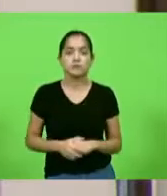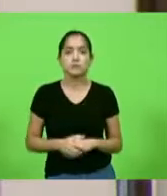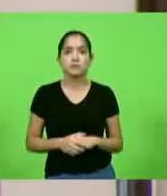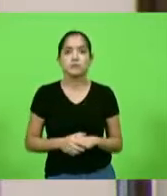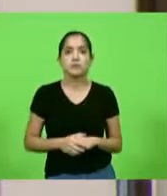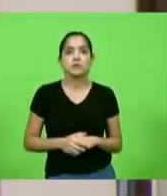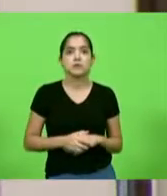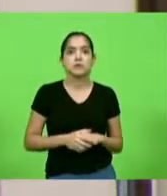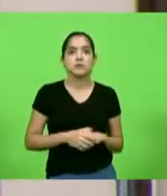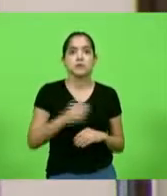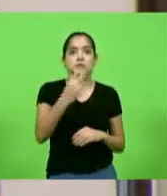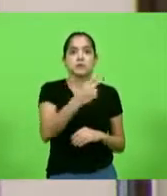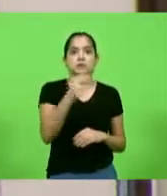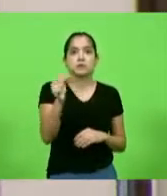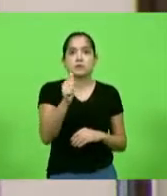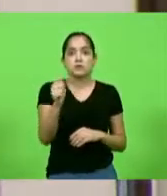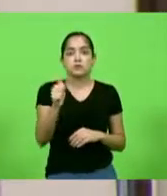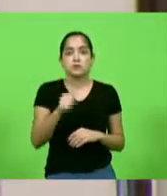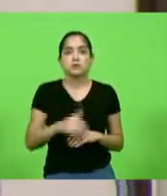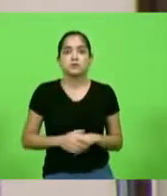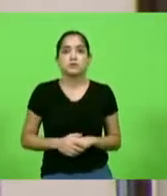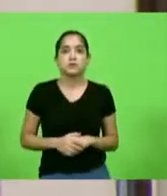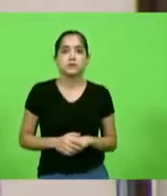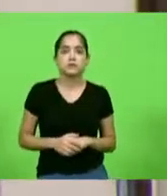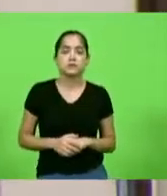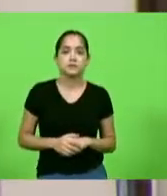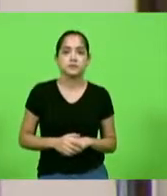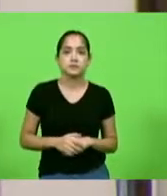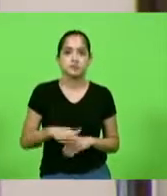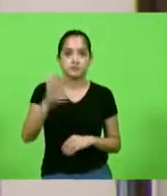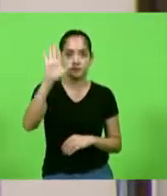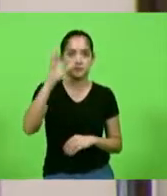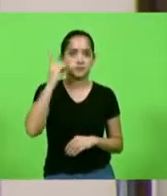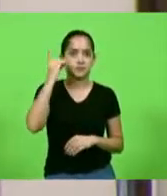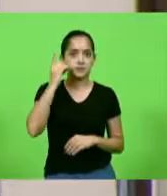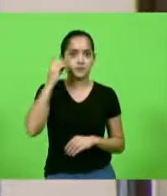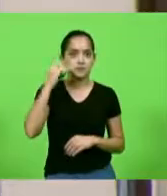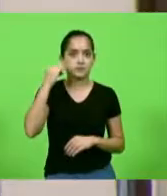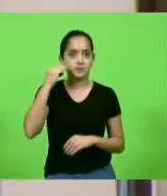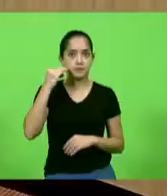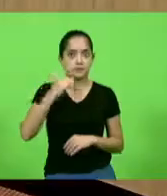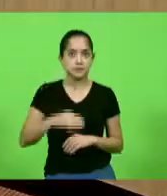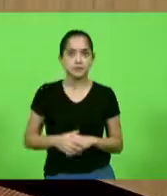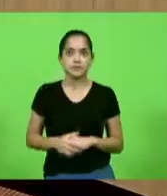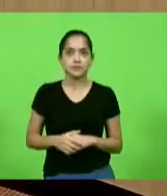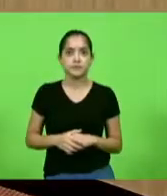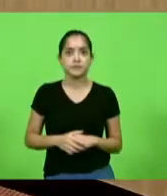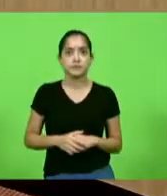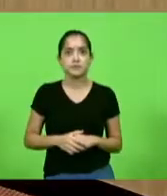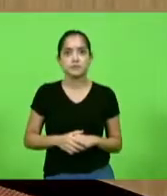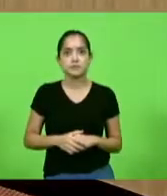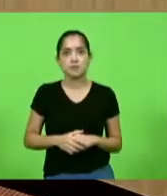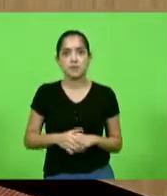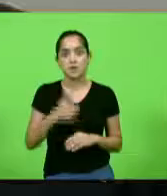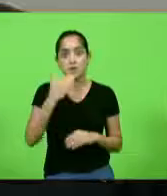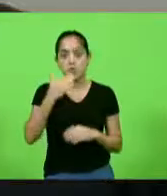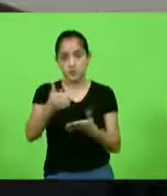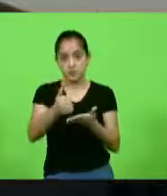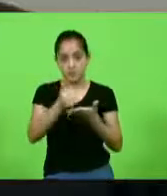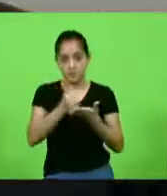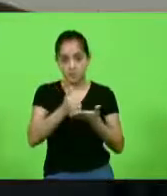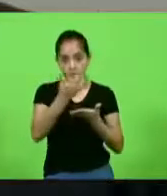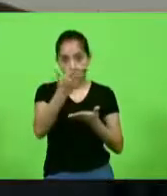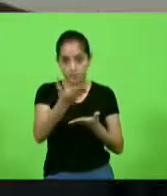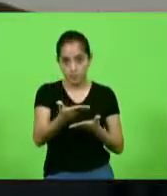Moção 211, pela ordem, deputado Márcio Machado. Obrigado, presidente. Deputado Mauro de Nadal, eu peço a vênia de vossa excelência